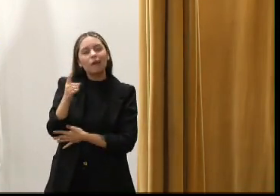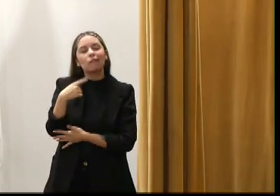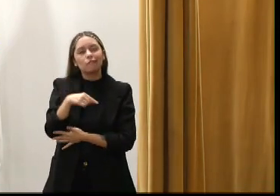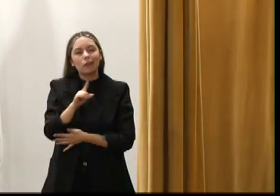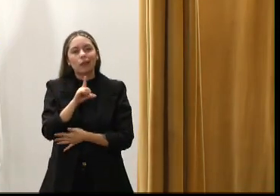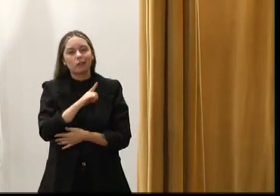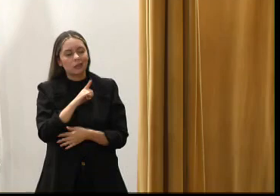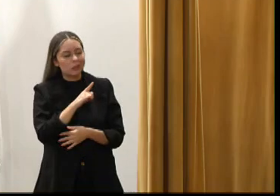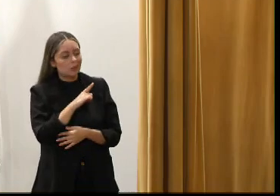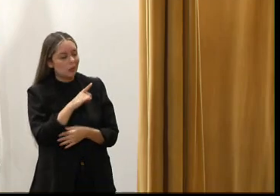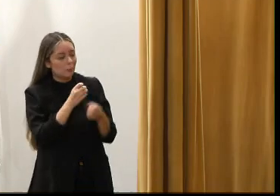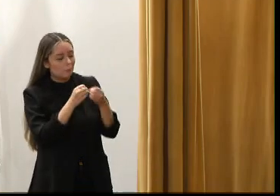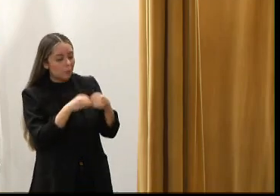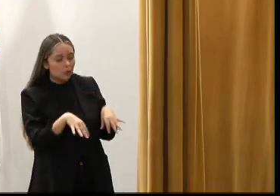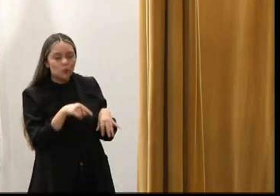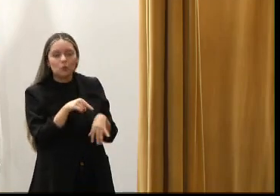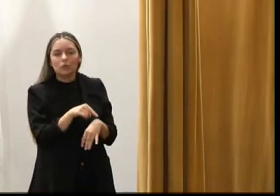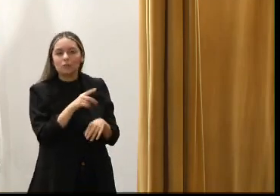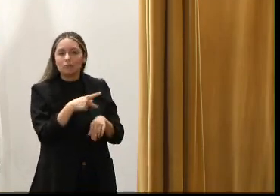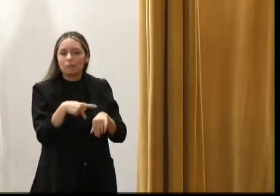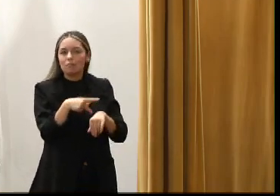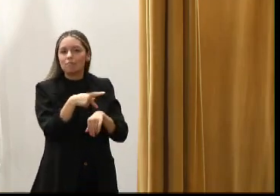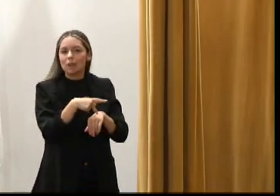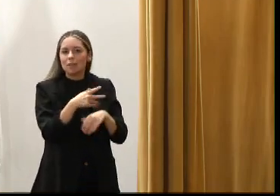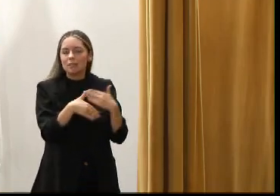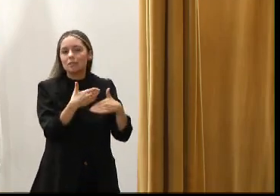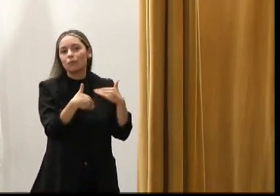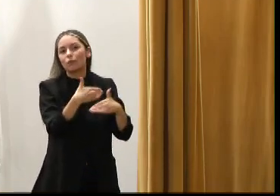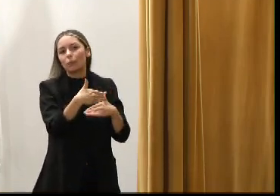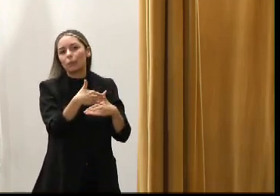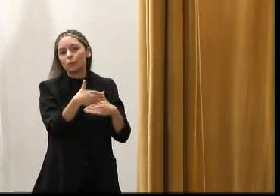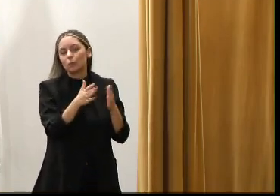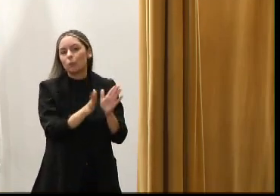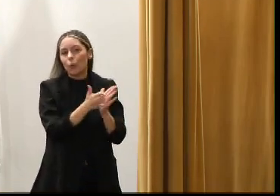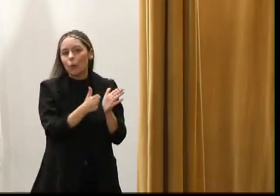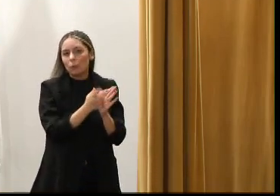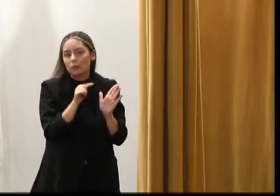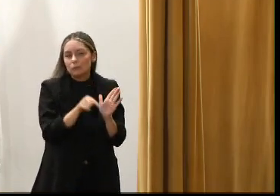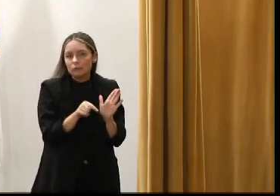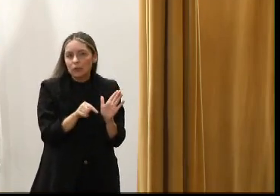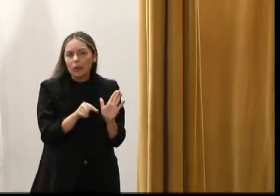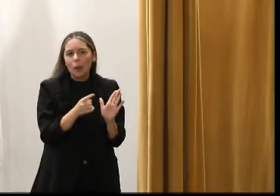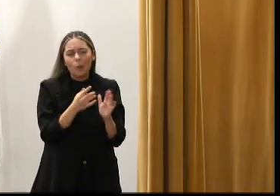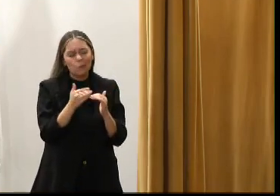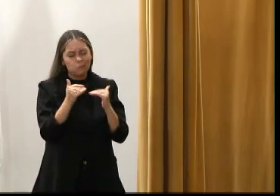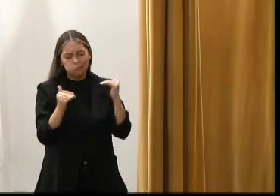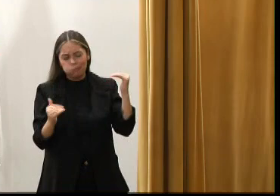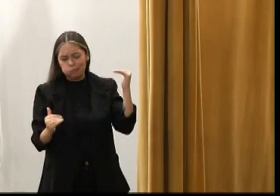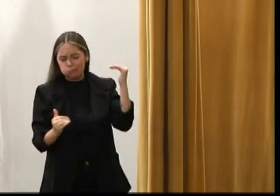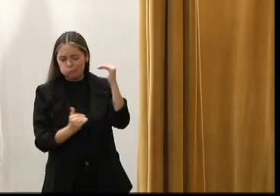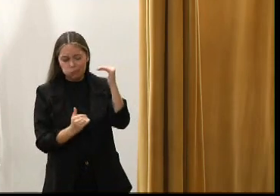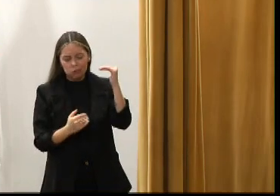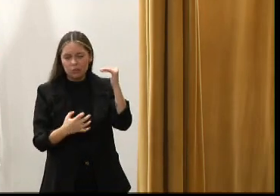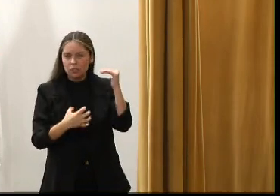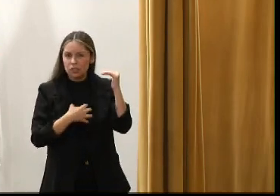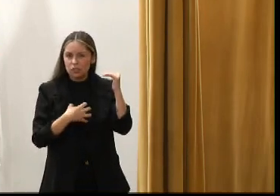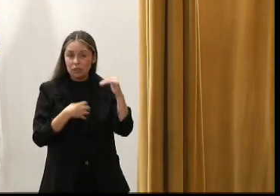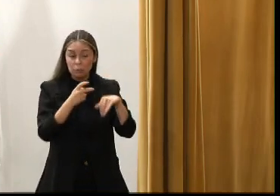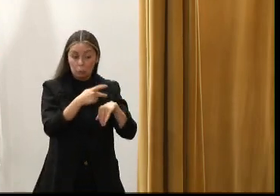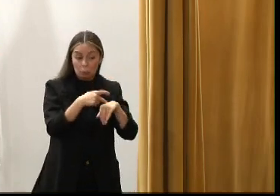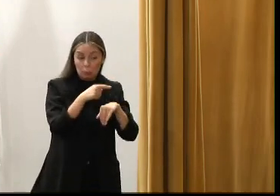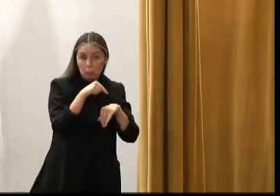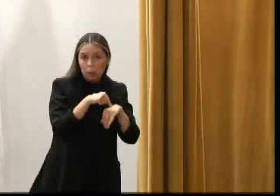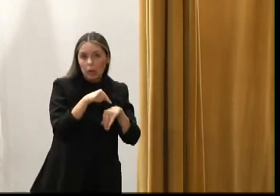vulnerabilizar os países em desenvolvimento de forma muito desproporcional aos